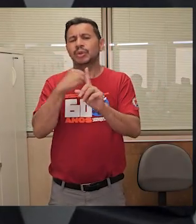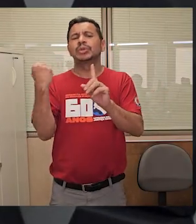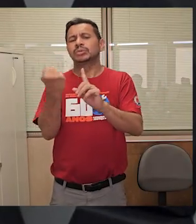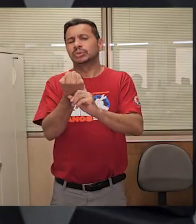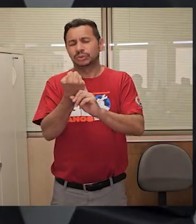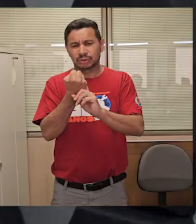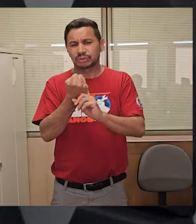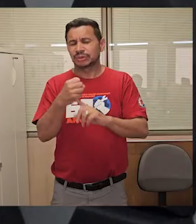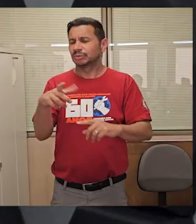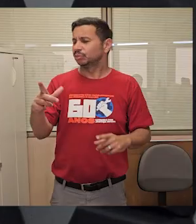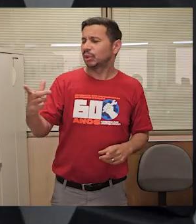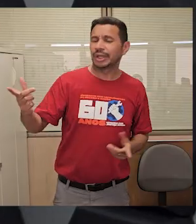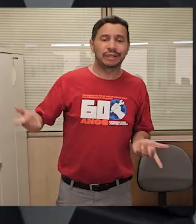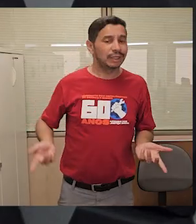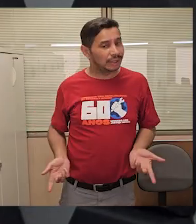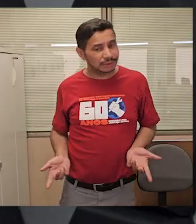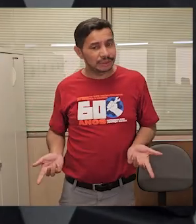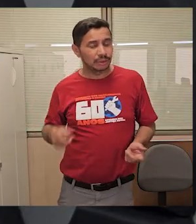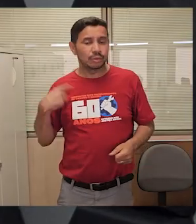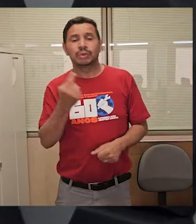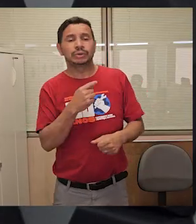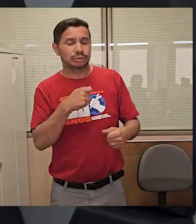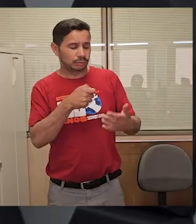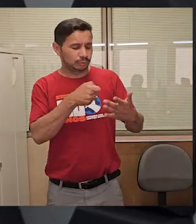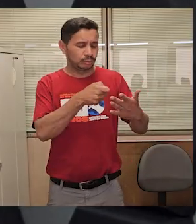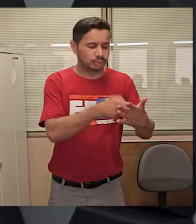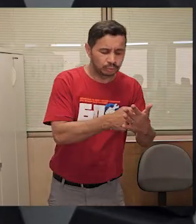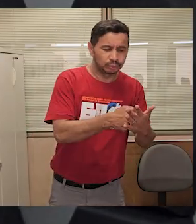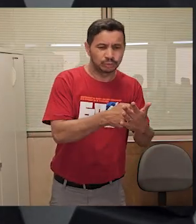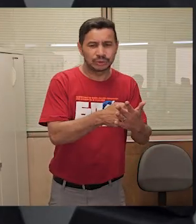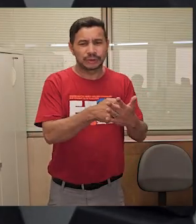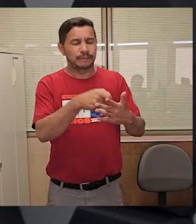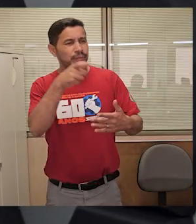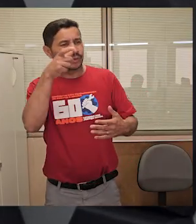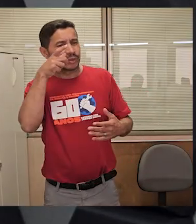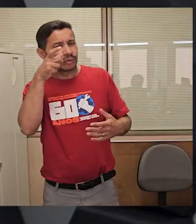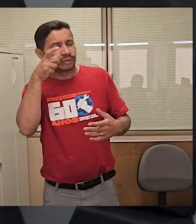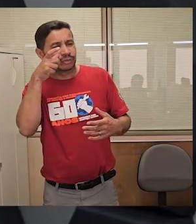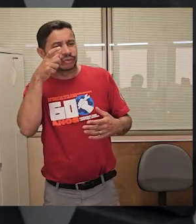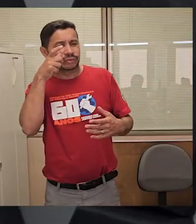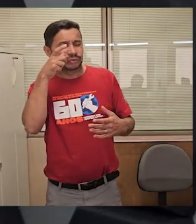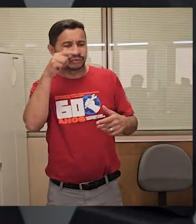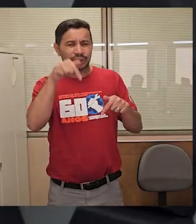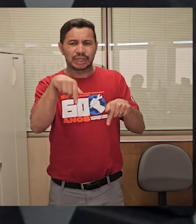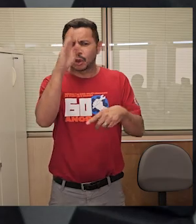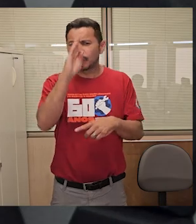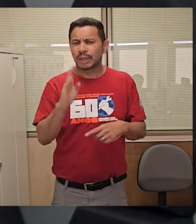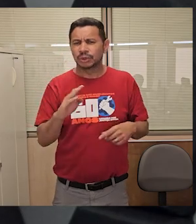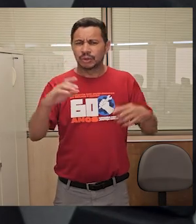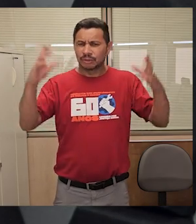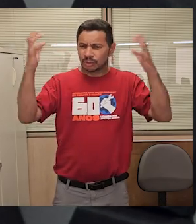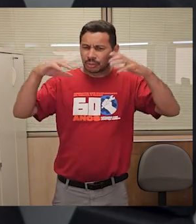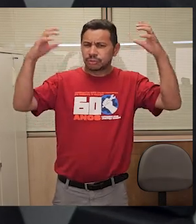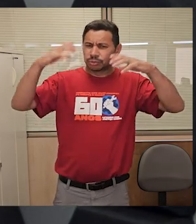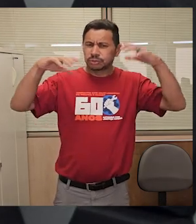Então, quando a gente enfrentou essa situação, Rio Grande do Sul é um exemplo muito claro,